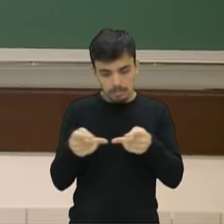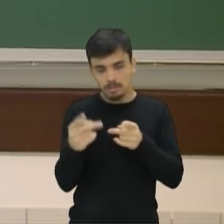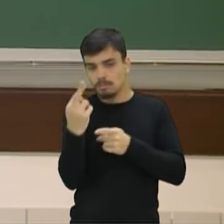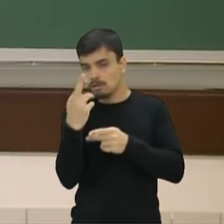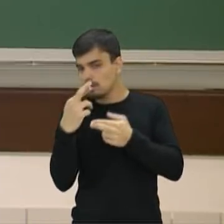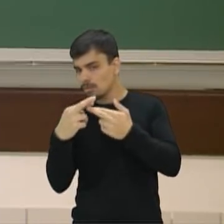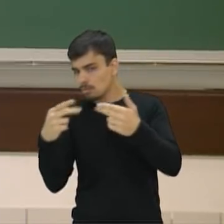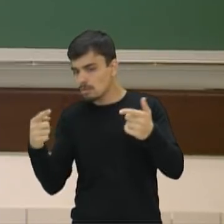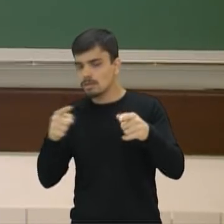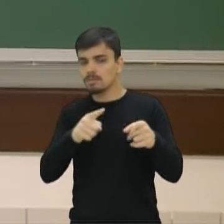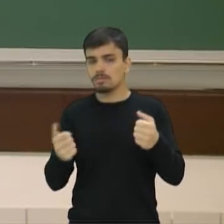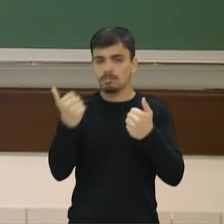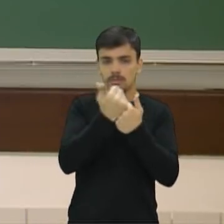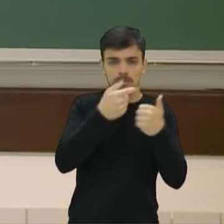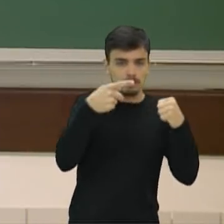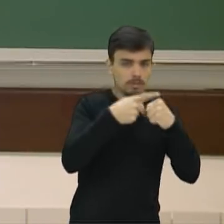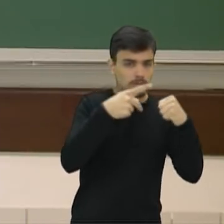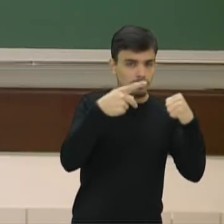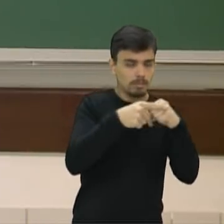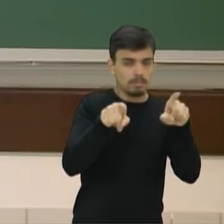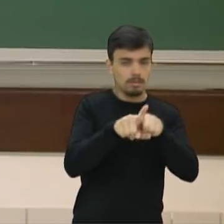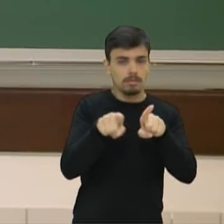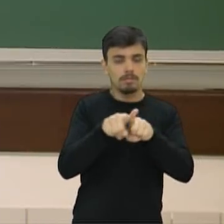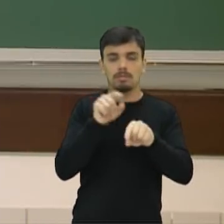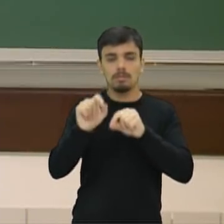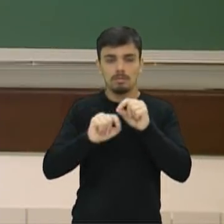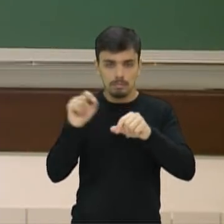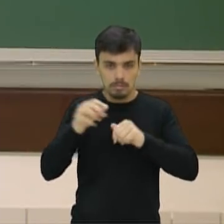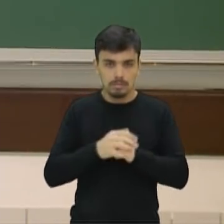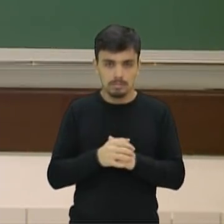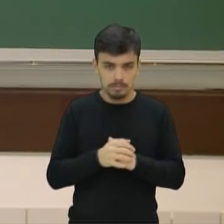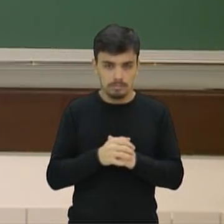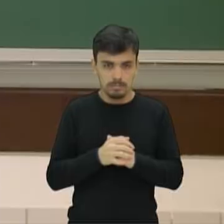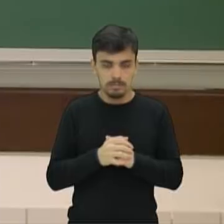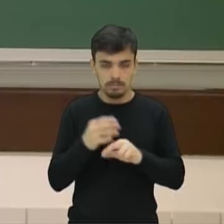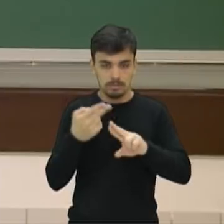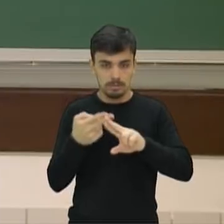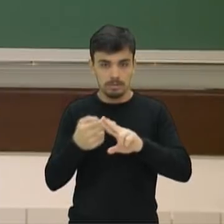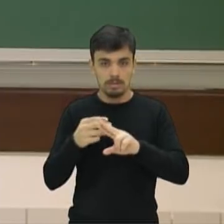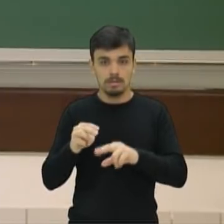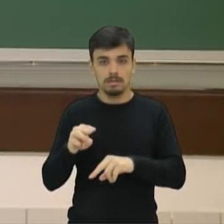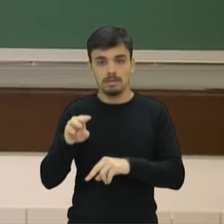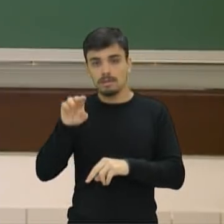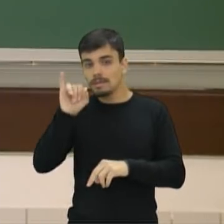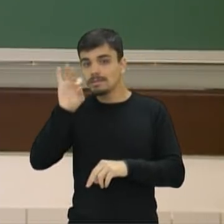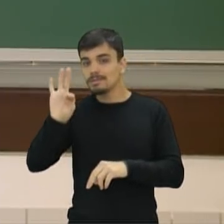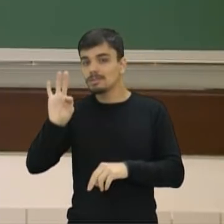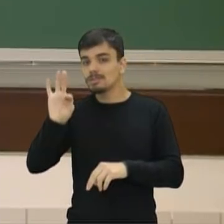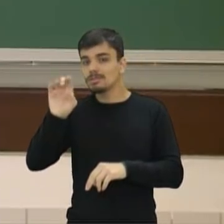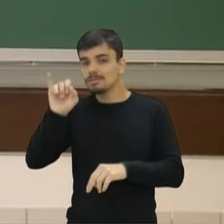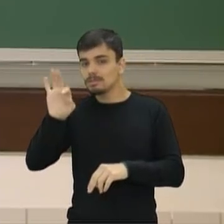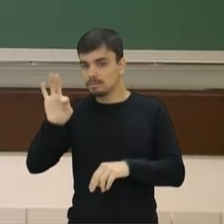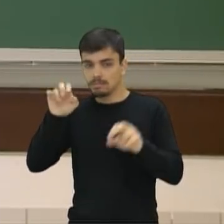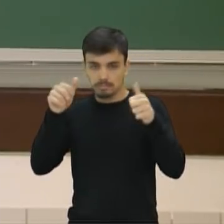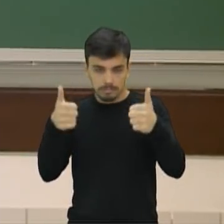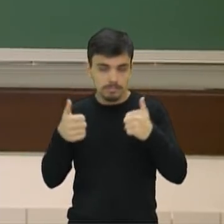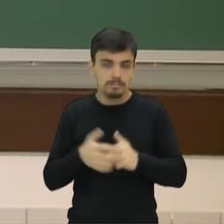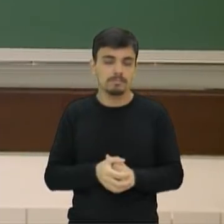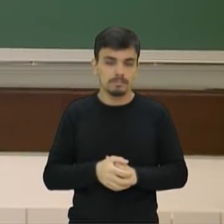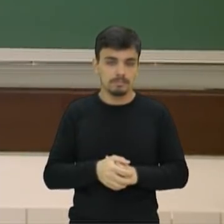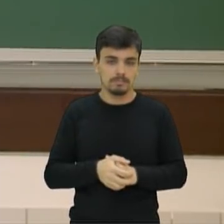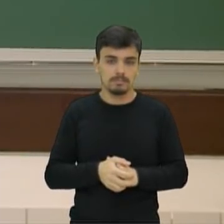substituir a pizza por um pronome, eu usaria it. Lembra aquela palhaço feio lá, né? It é coisa, certo? E agora, vamos